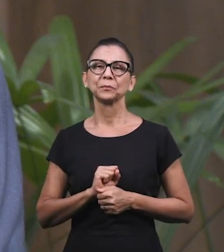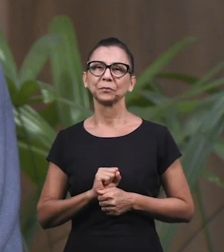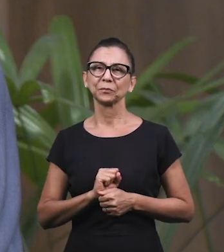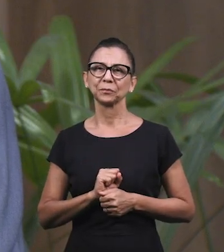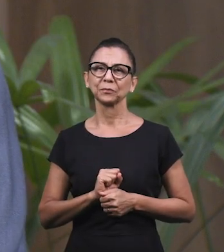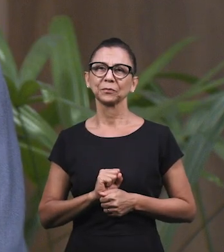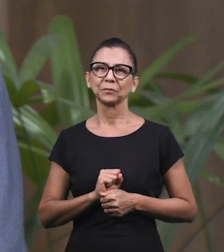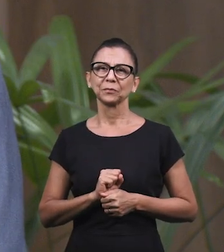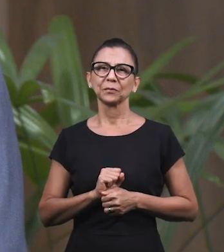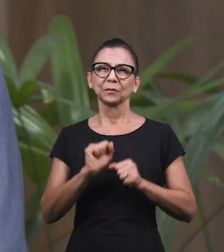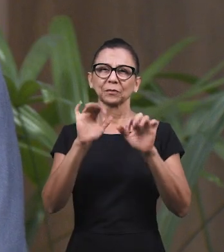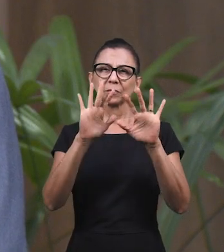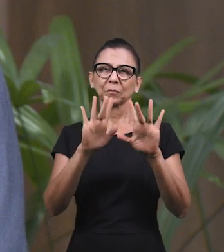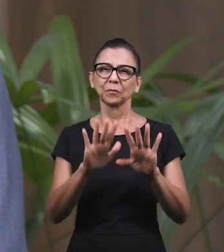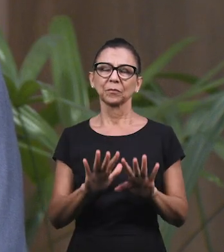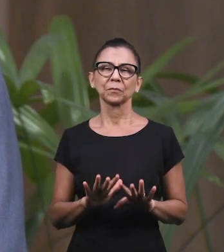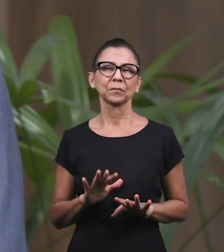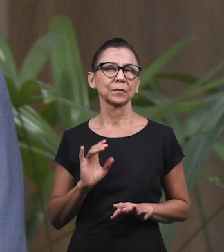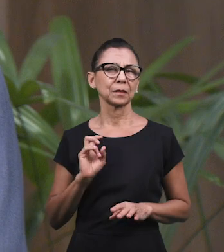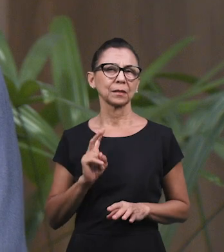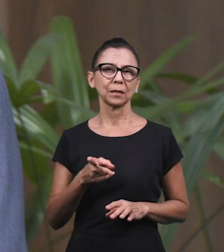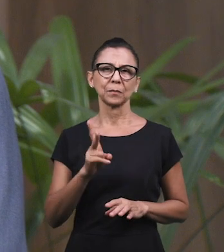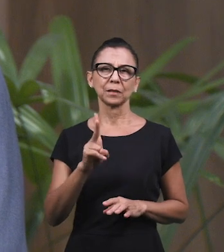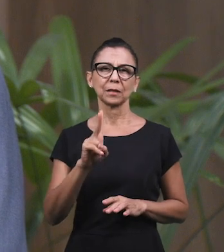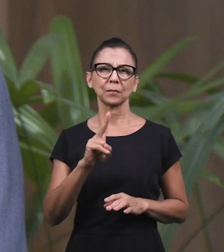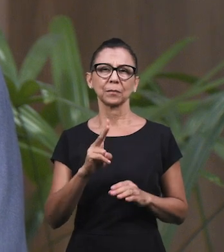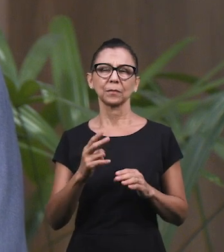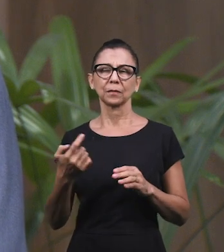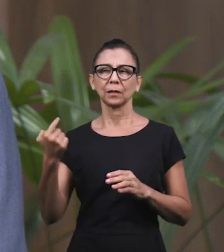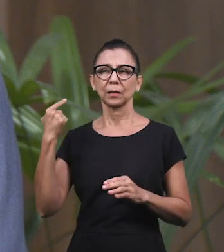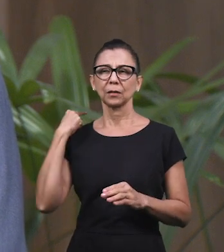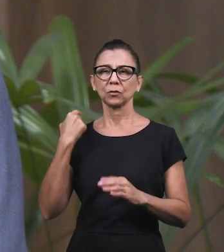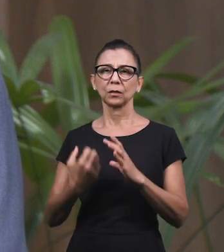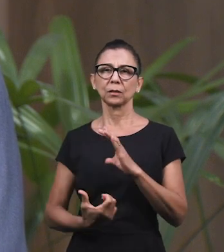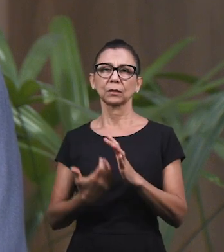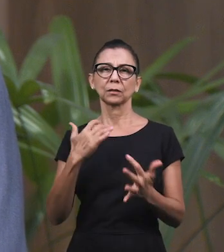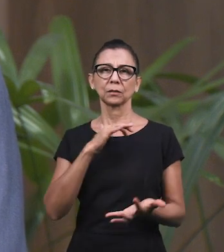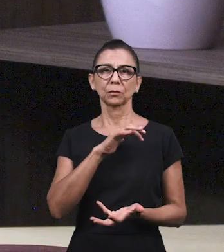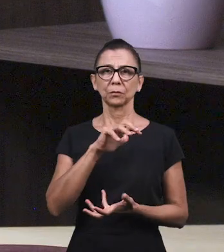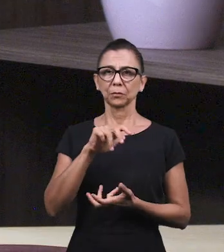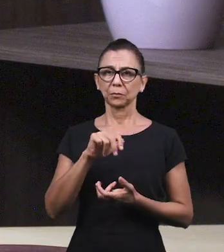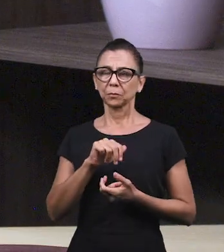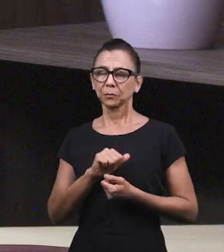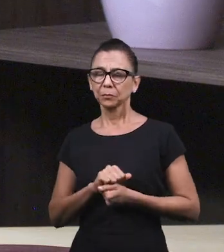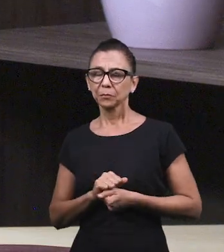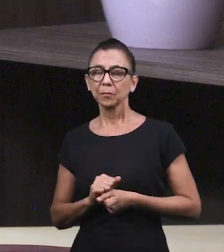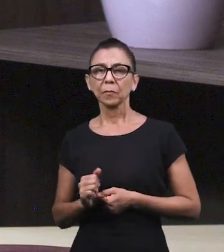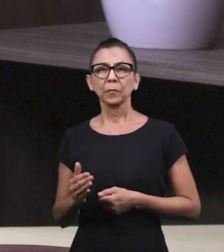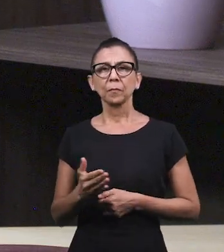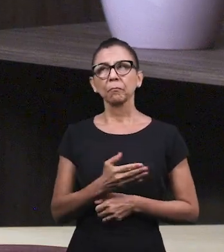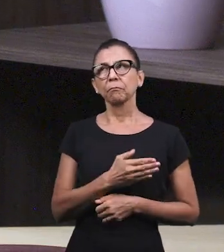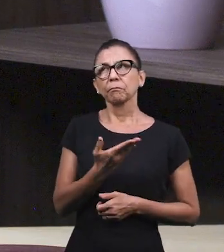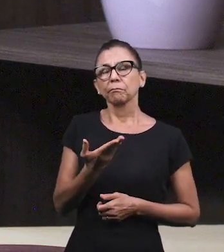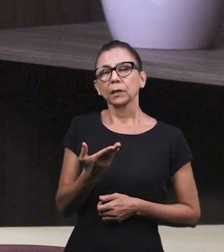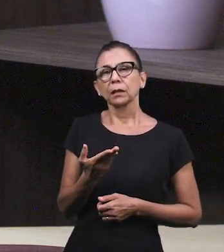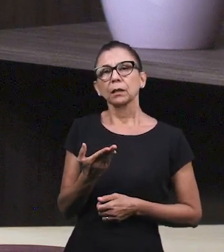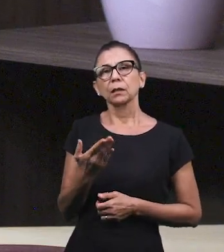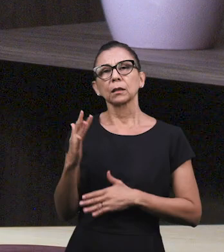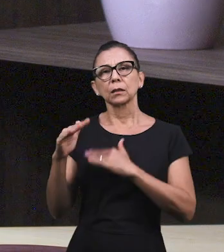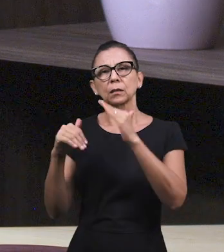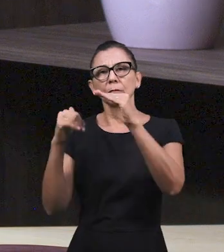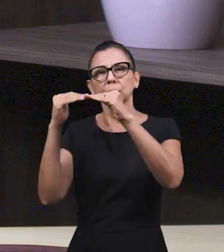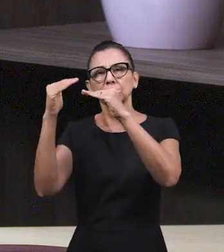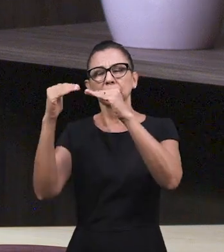Ele quer todo bem ao homem. Desde o princípio, desde a criação, Ele só quer o bem ao homem. Nós podemos dizer, então, que no processo de salvação,